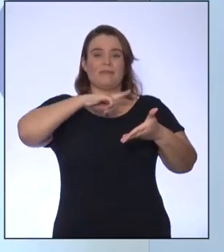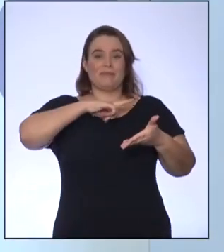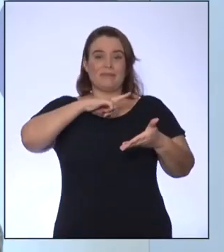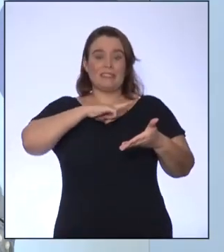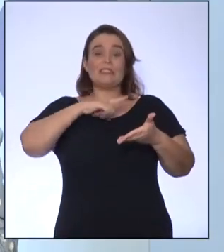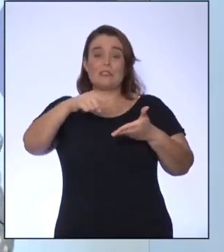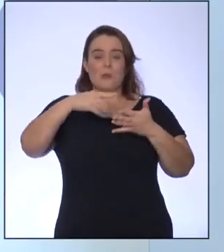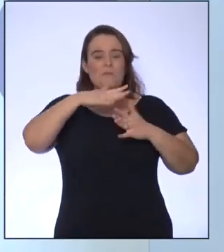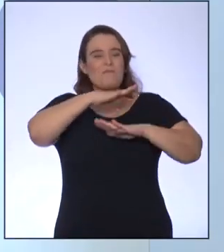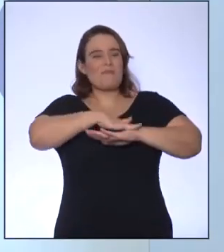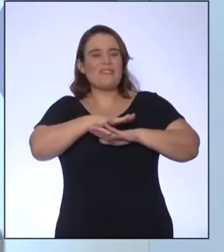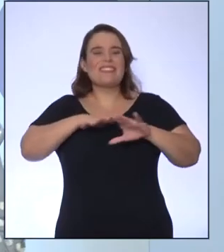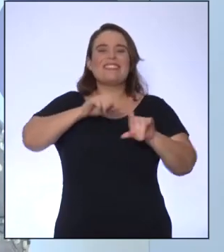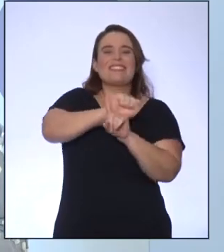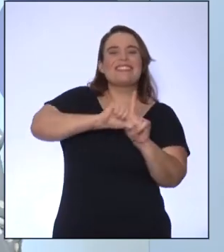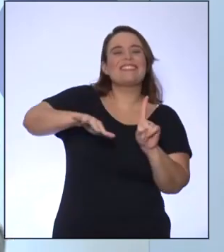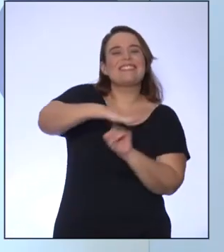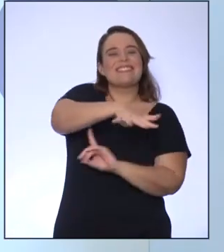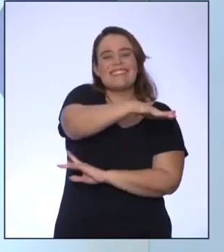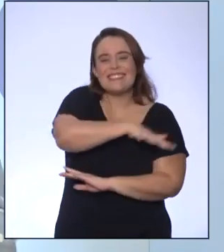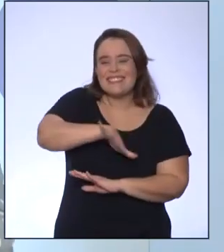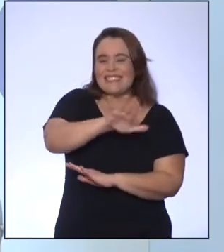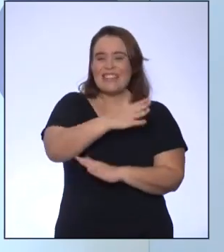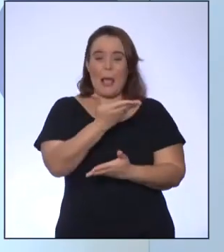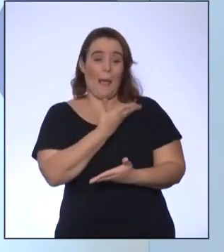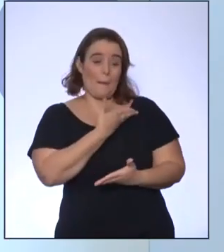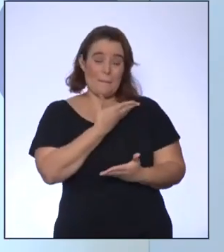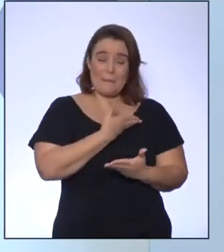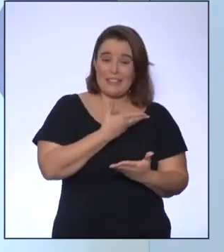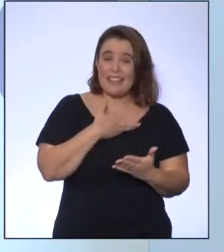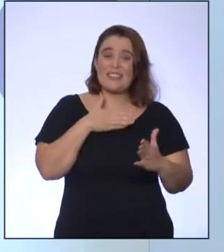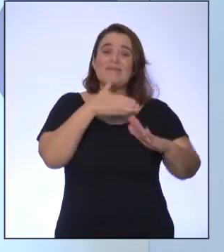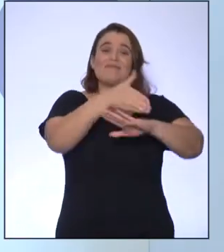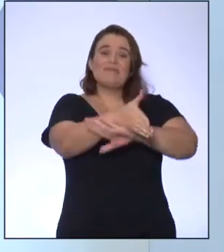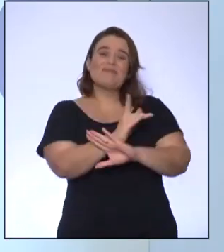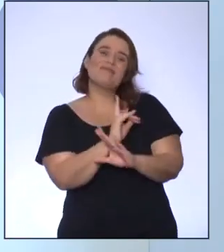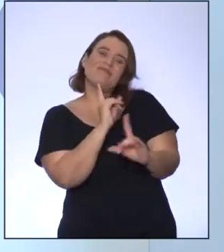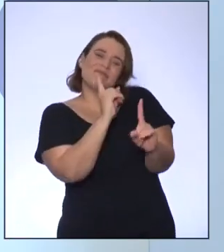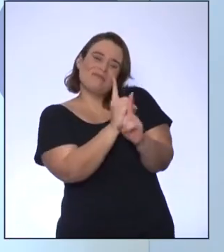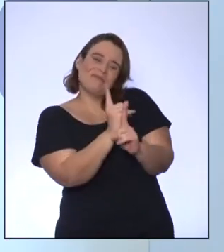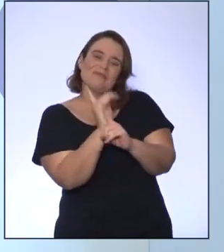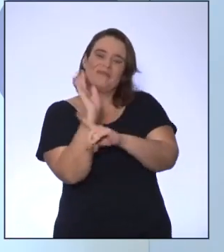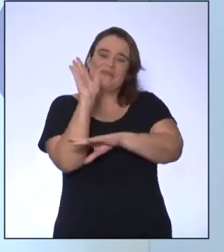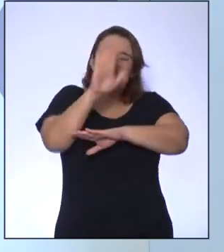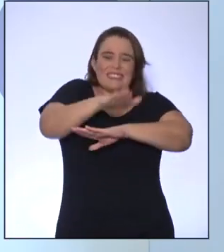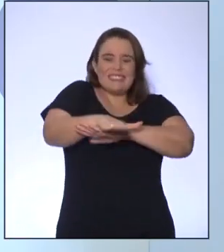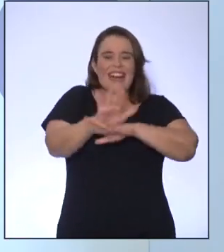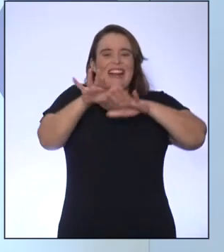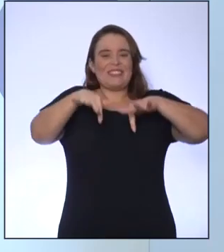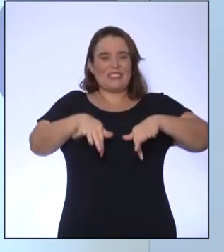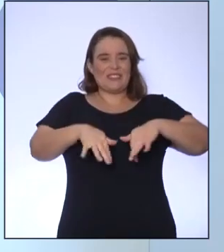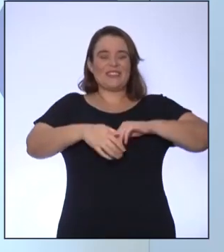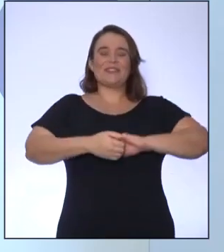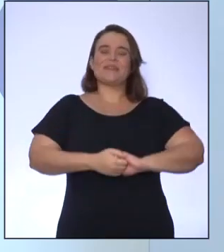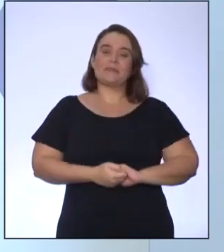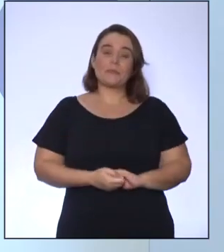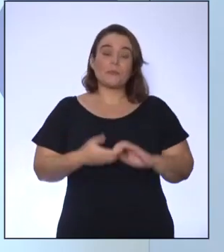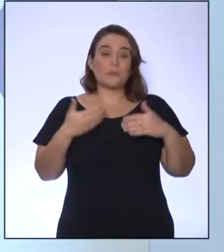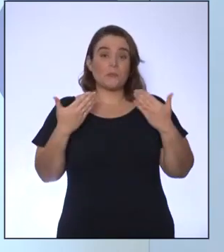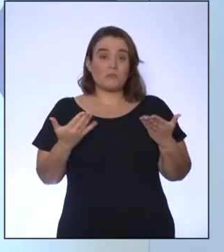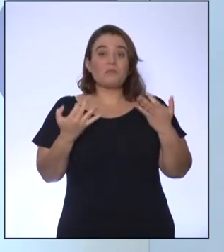momento social do encontro, né, entre amigos, ao fim do dia, na praça. Então, sem dúvida,